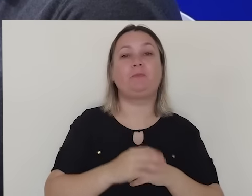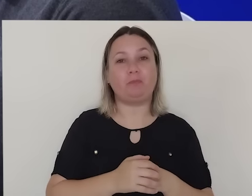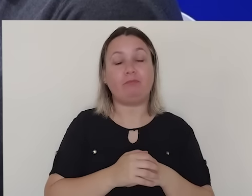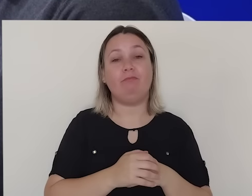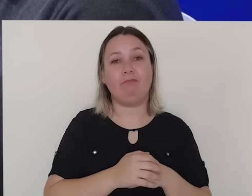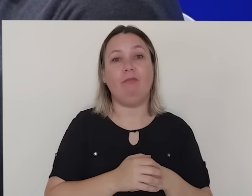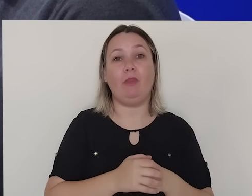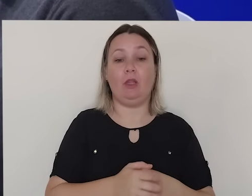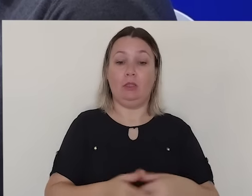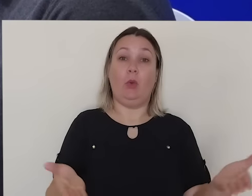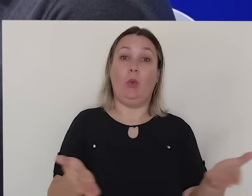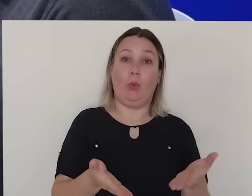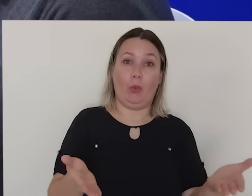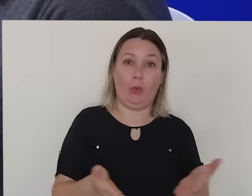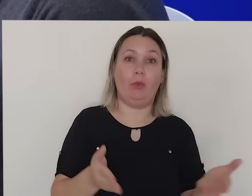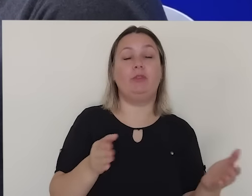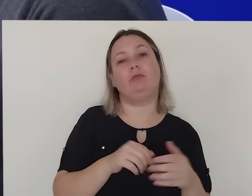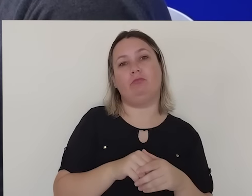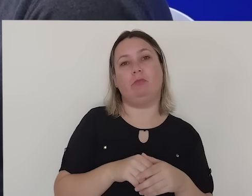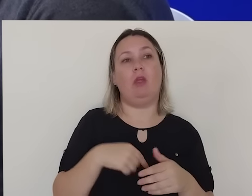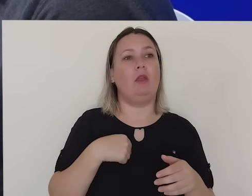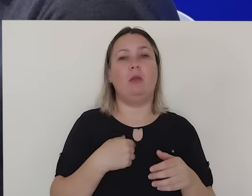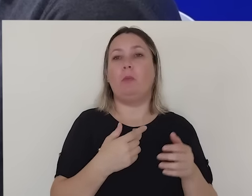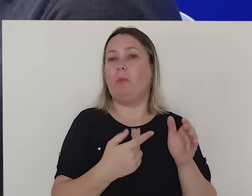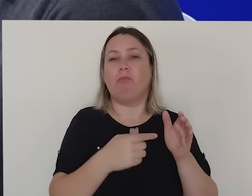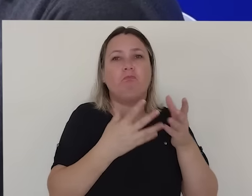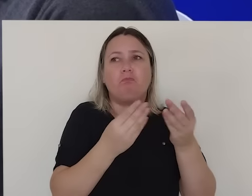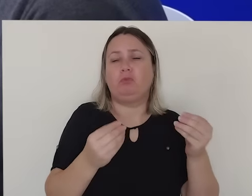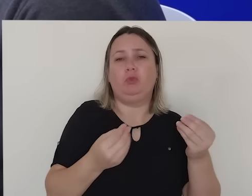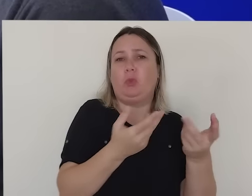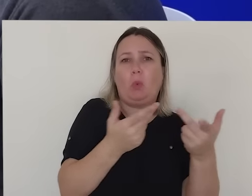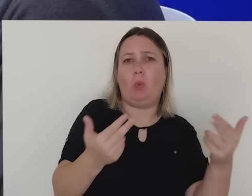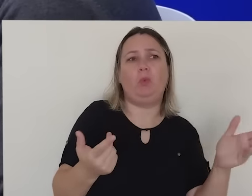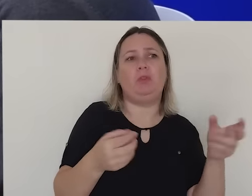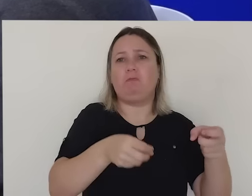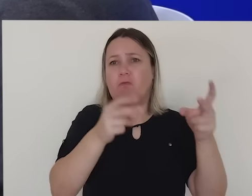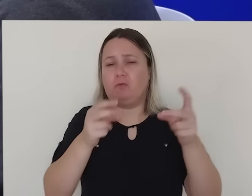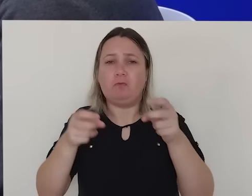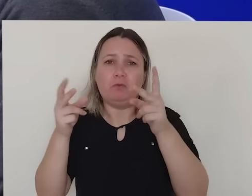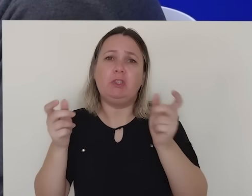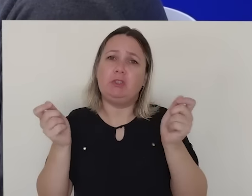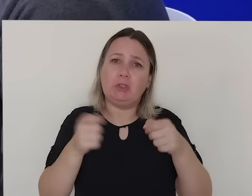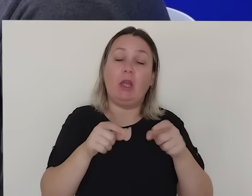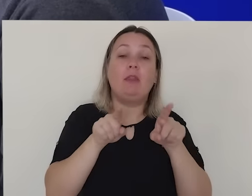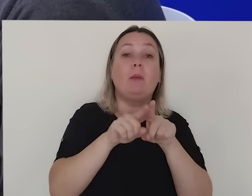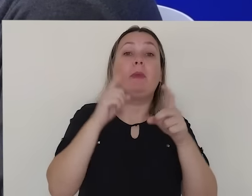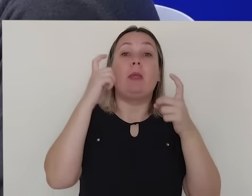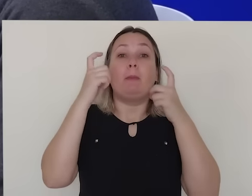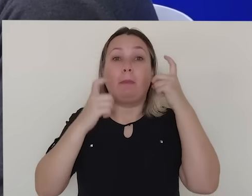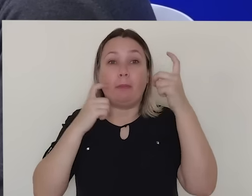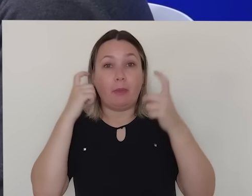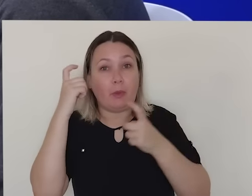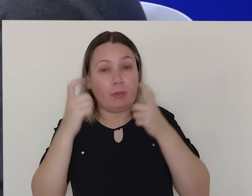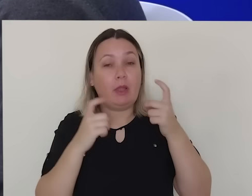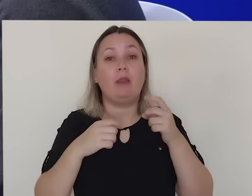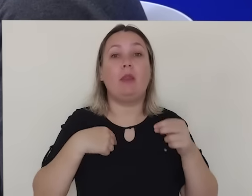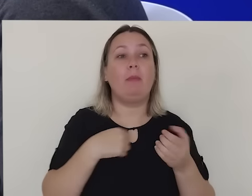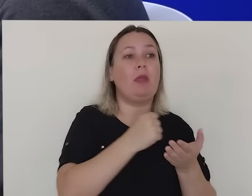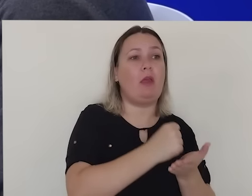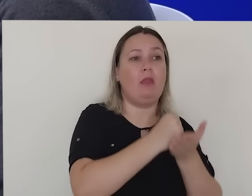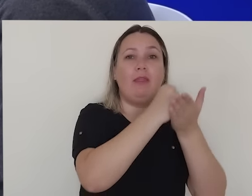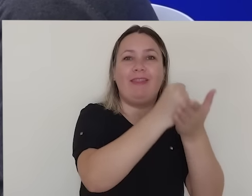hoje a BID Claro ataca em frontes de produtos mas tem preocupações dentro do negócio como a logística verde né Não